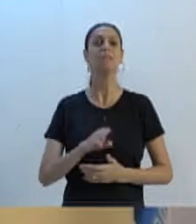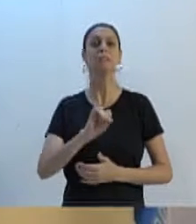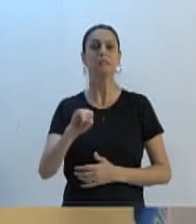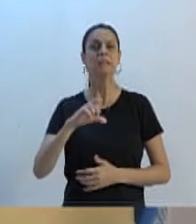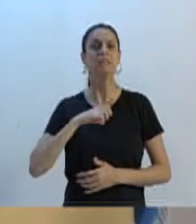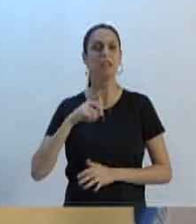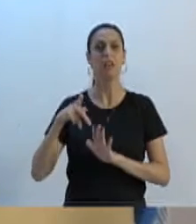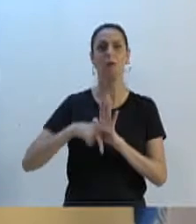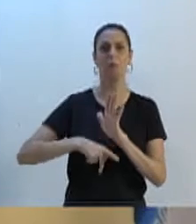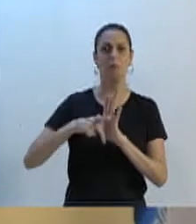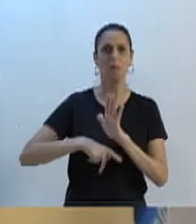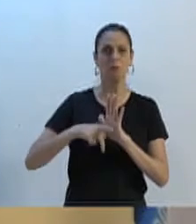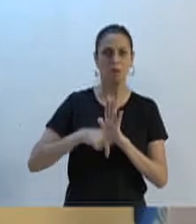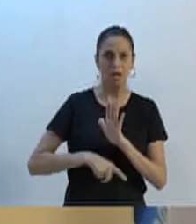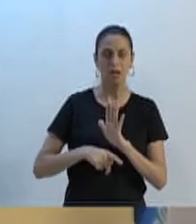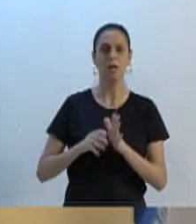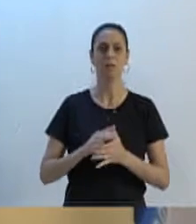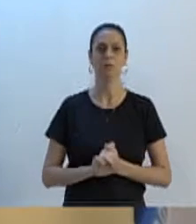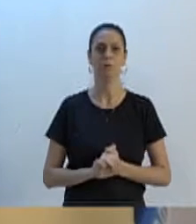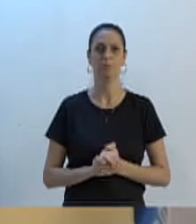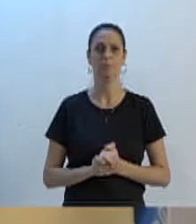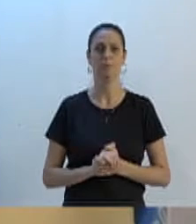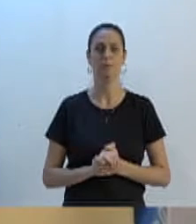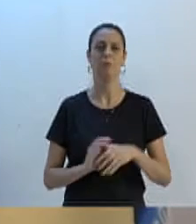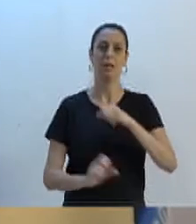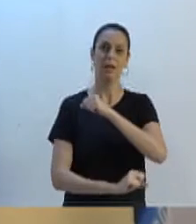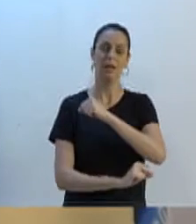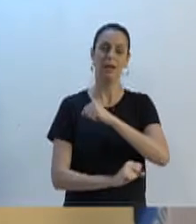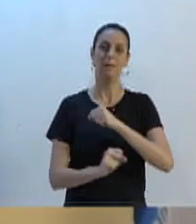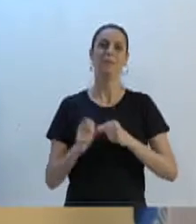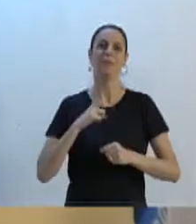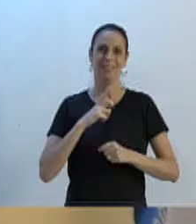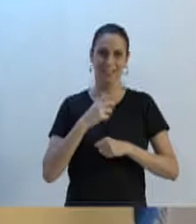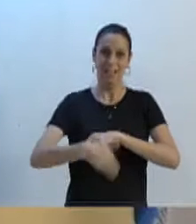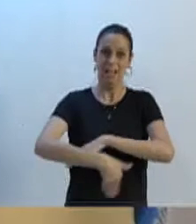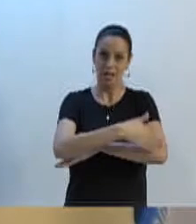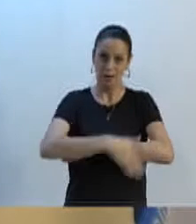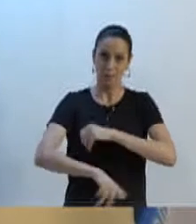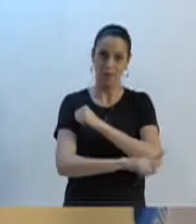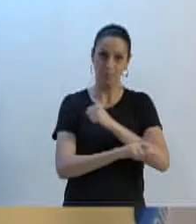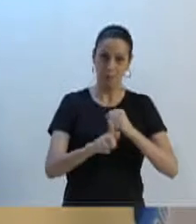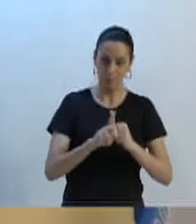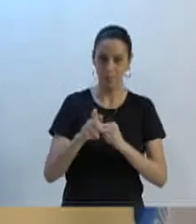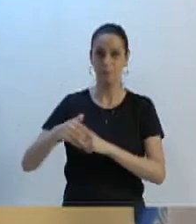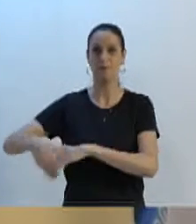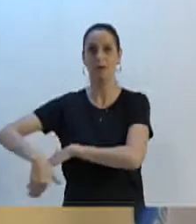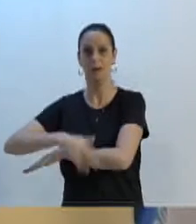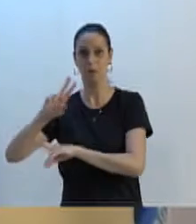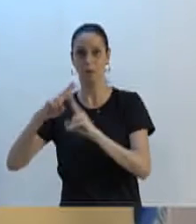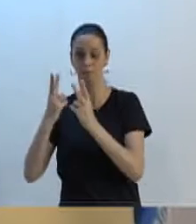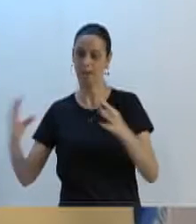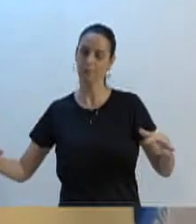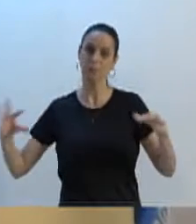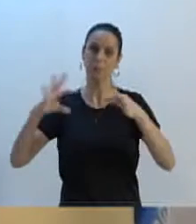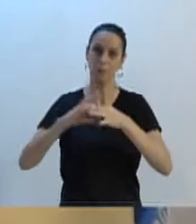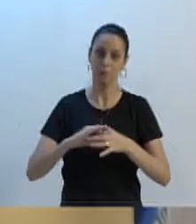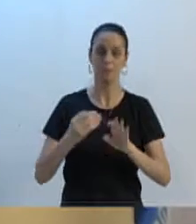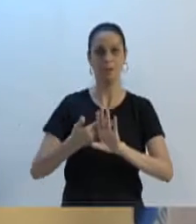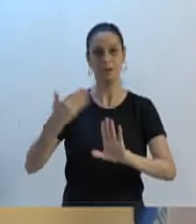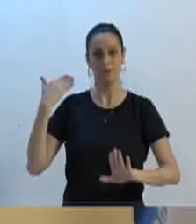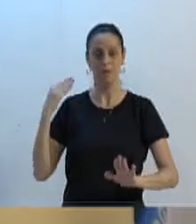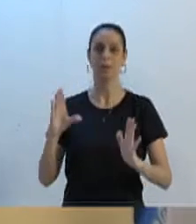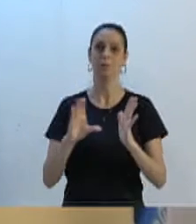que executa para a ligação da delegacia há tempo vereador adriano pereira eo vereador caminha